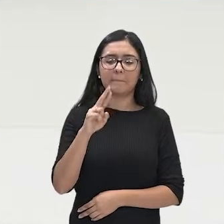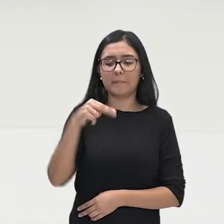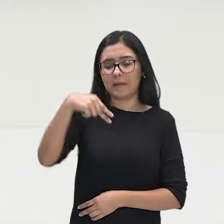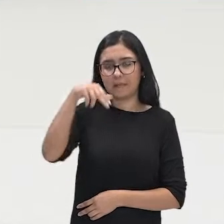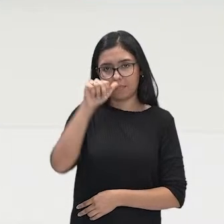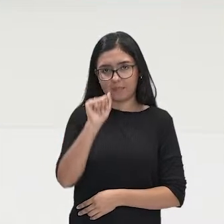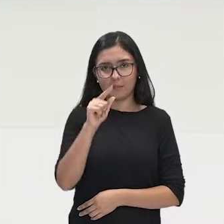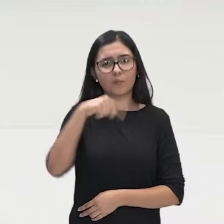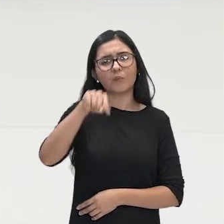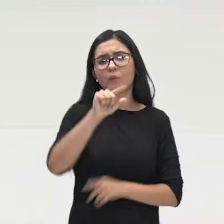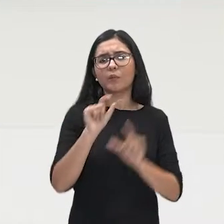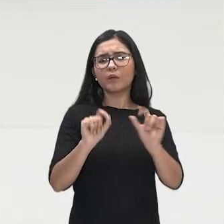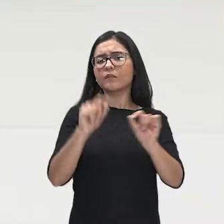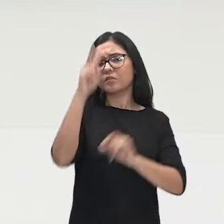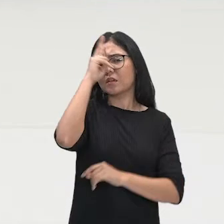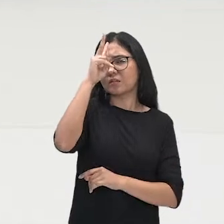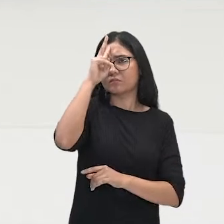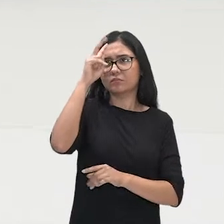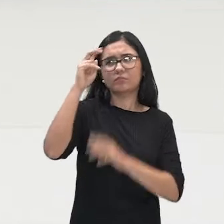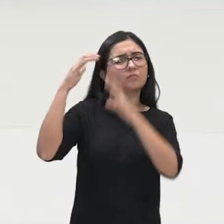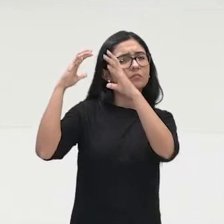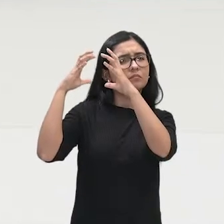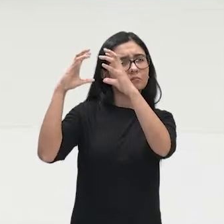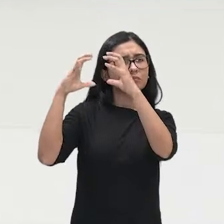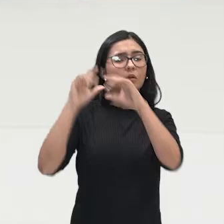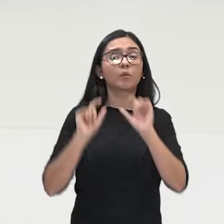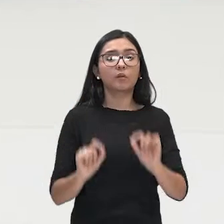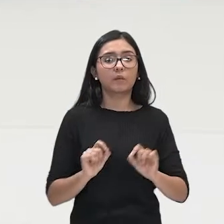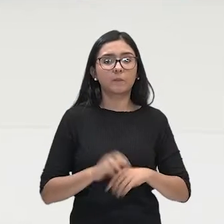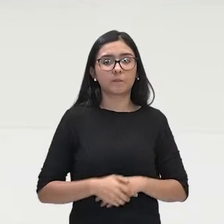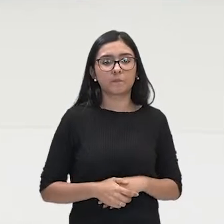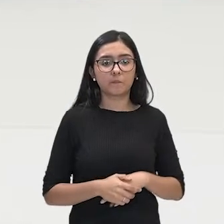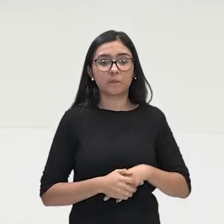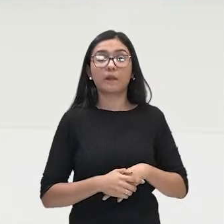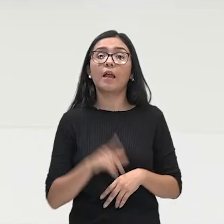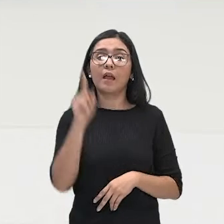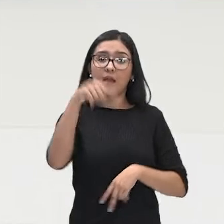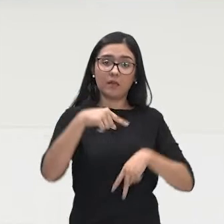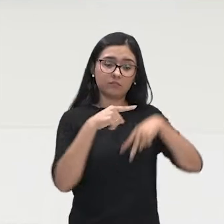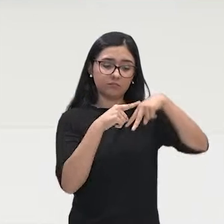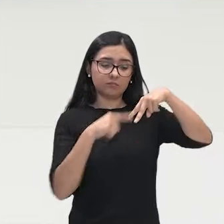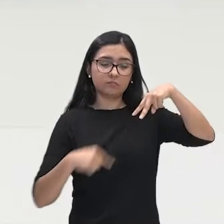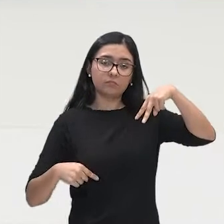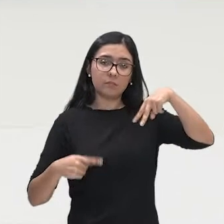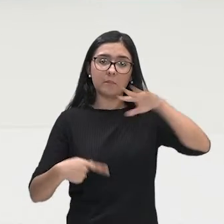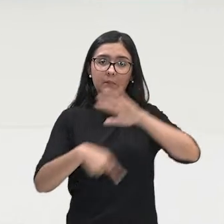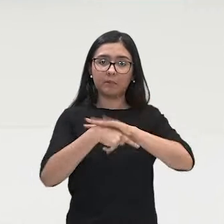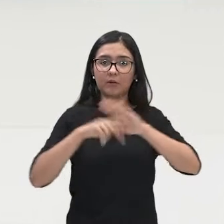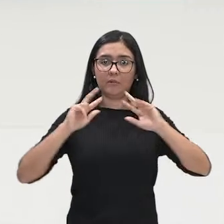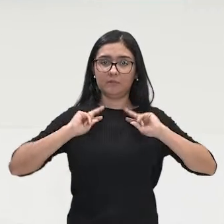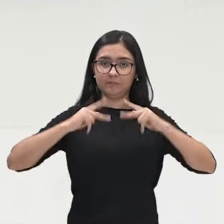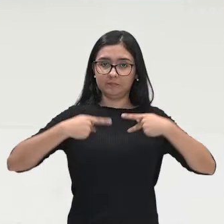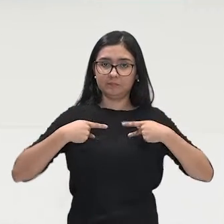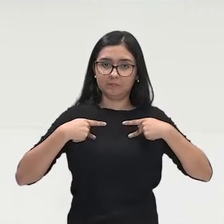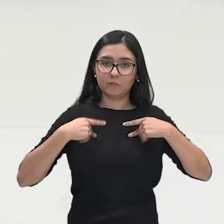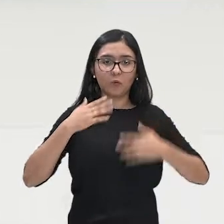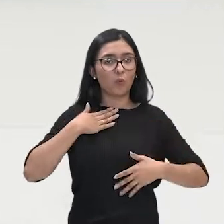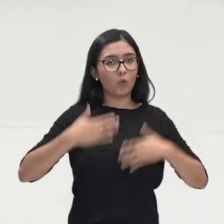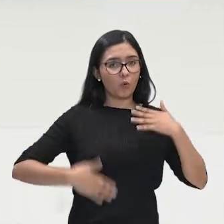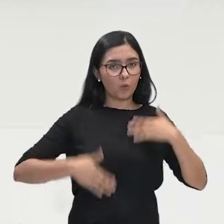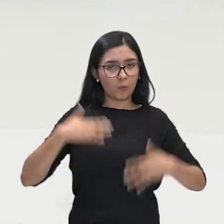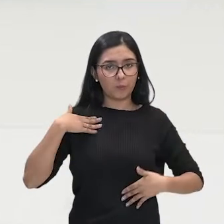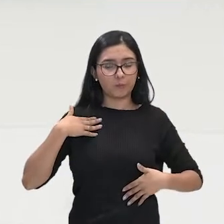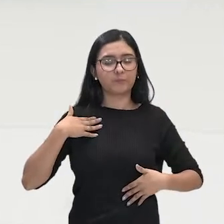cabeça, primeiramente? Vem, né, que a perna, essa parte nossa do ser humano, né, que faz parte do